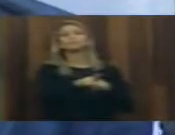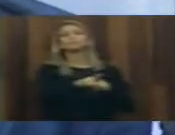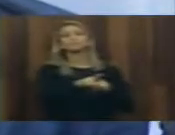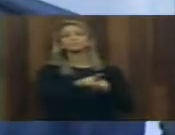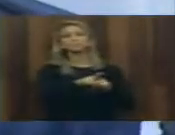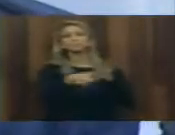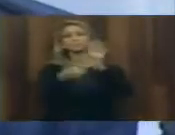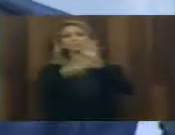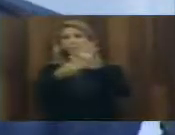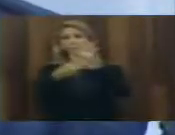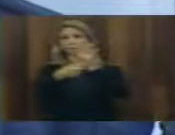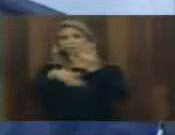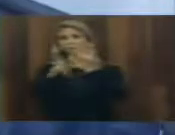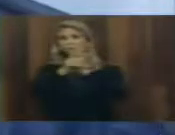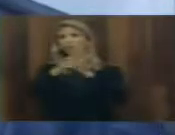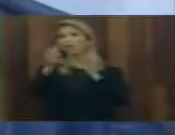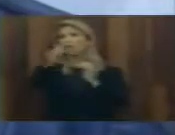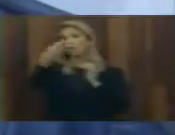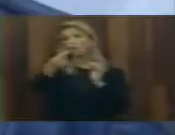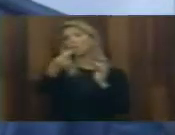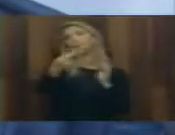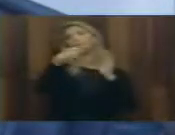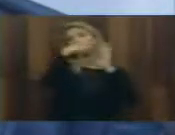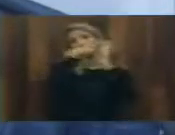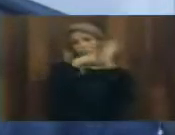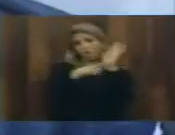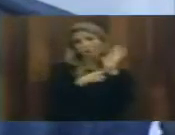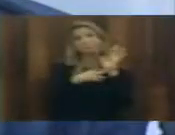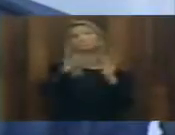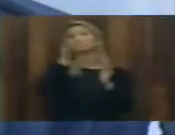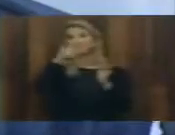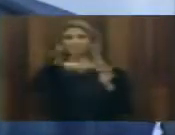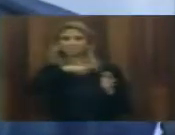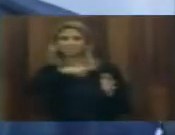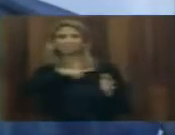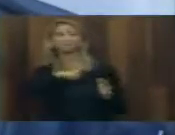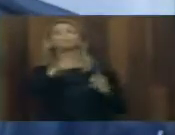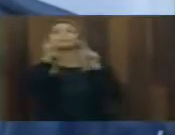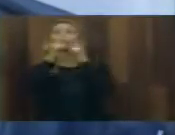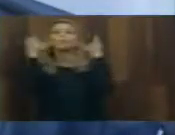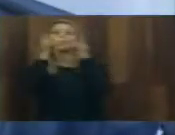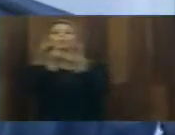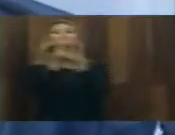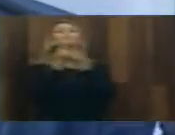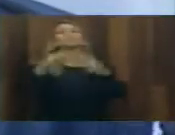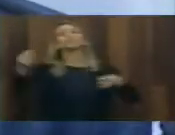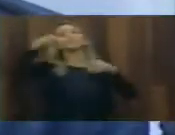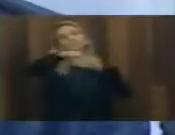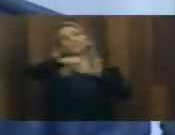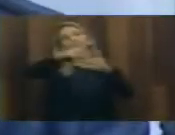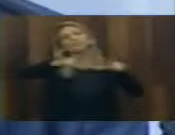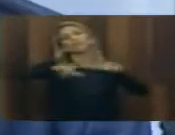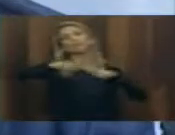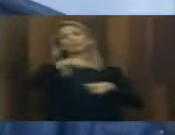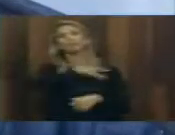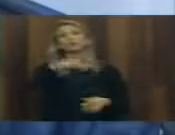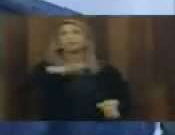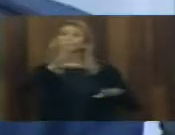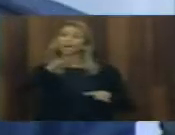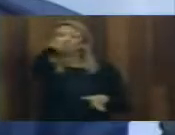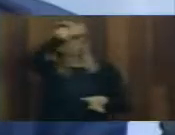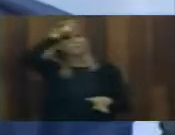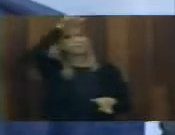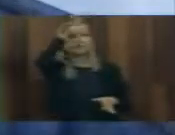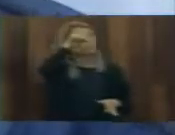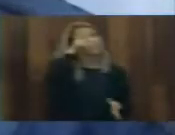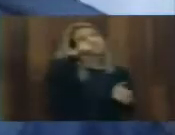concede direitos, aliás, normatiza direitos que já existem para os agentes comunitários de saúde, que o prefeito vetou.